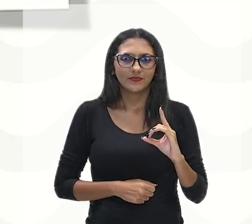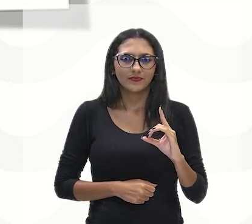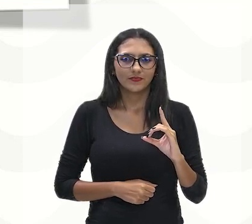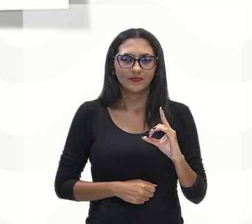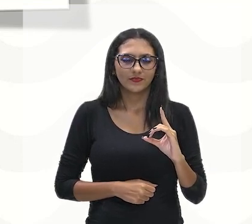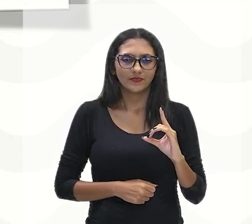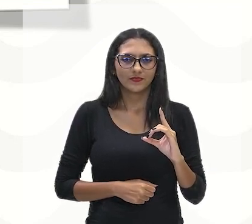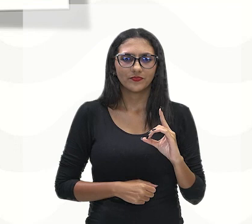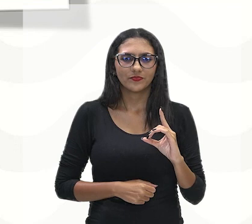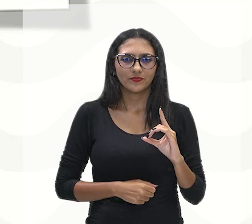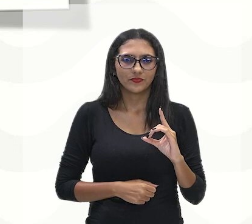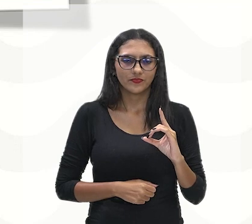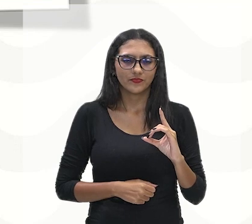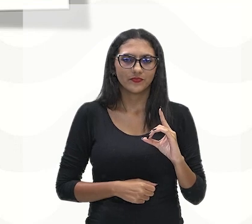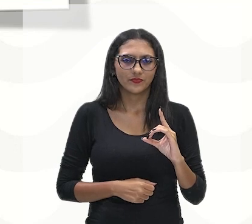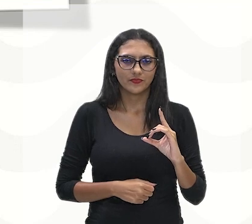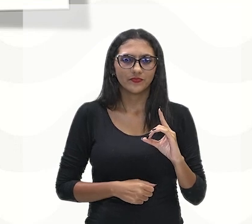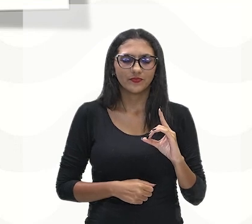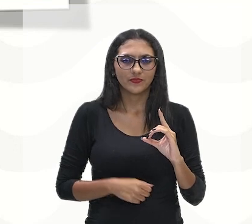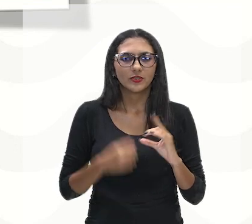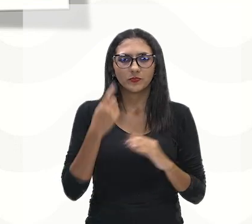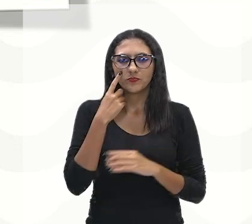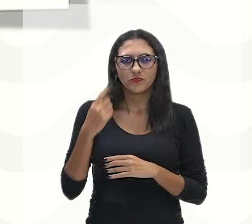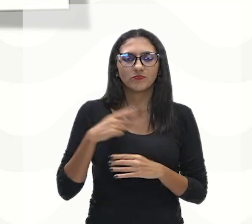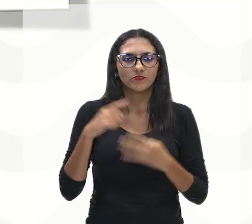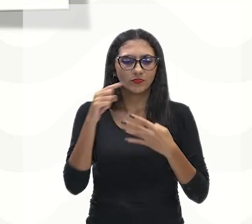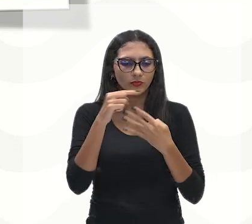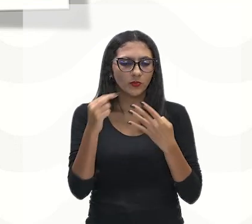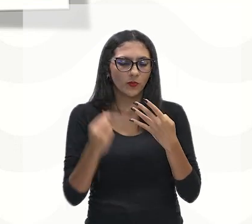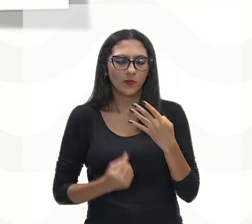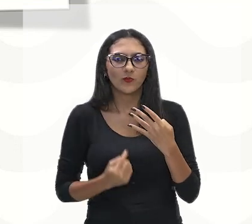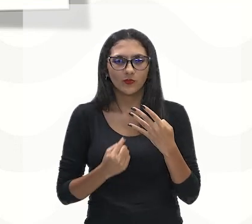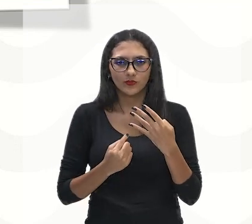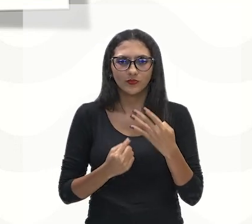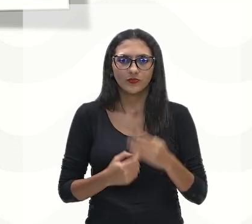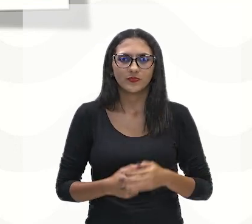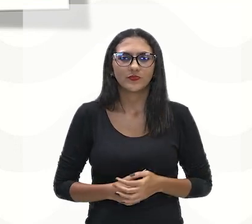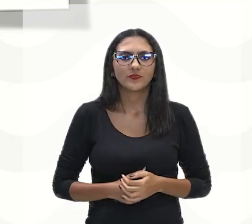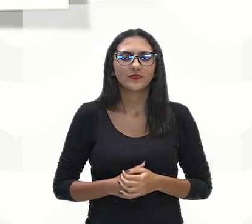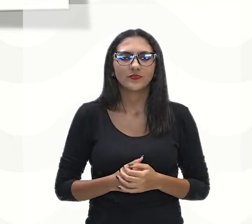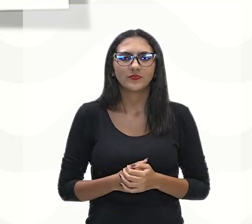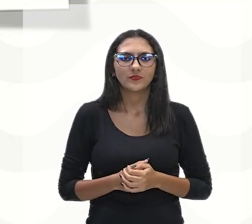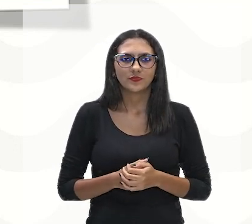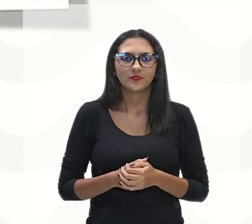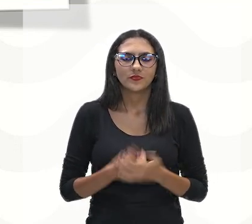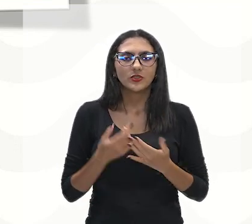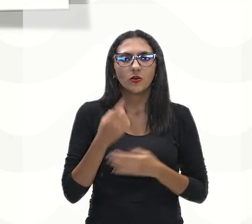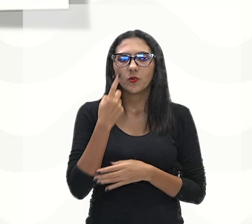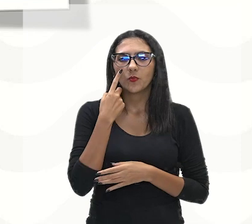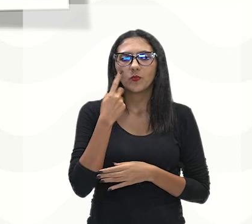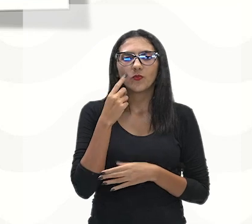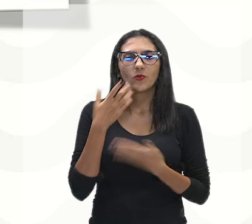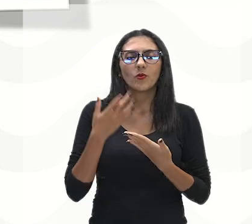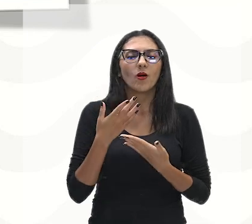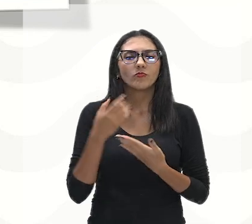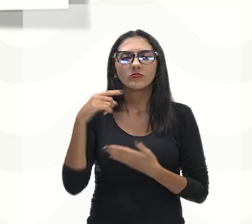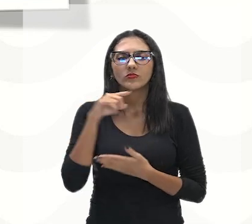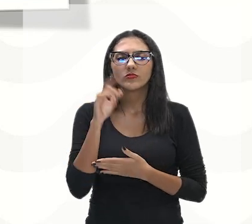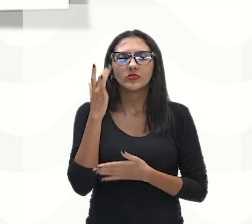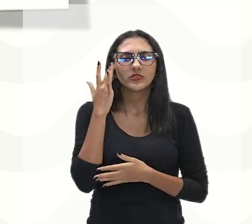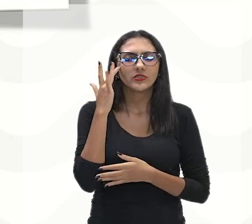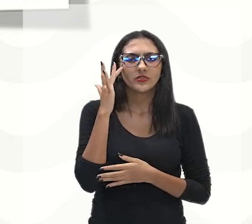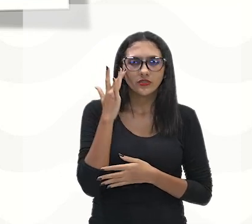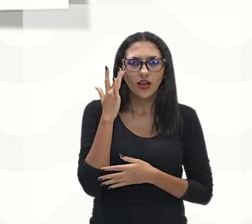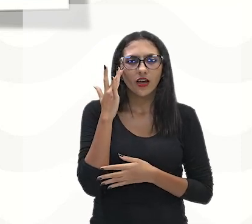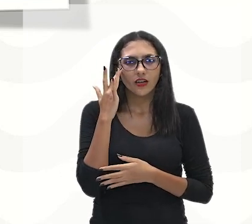que é jornal, esse jornal mesmo, né? Então, vamos ver qual que vocês acham que é a resposta certa,